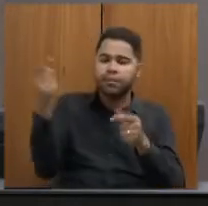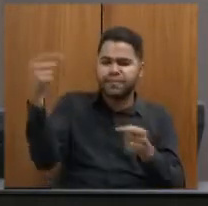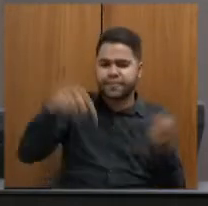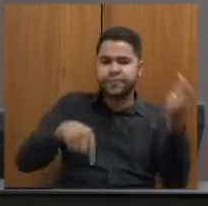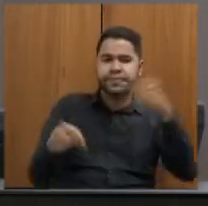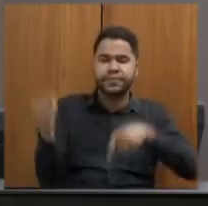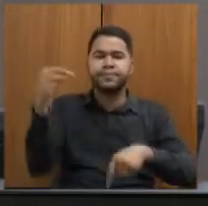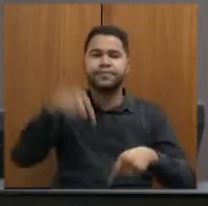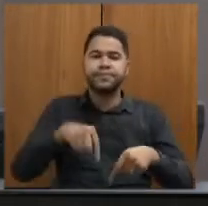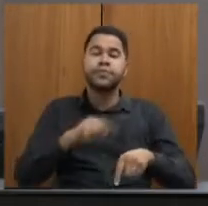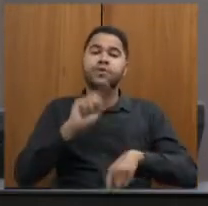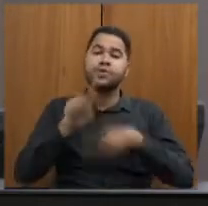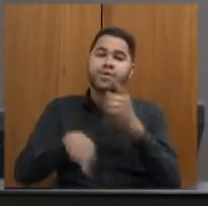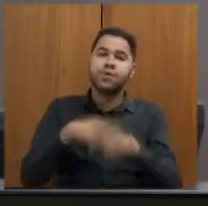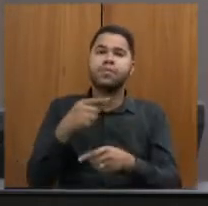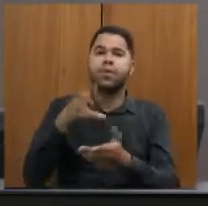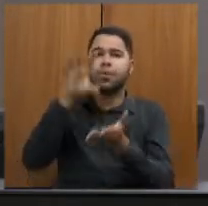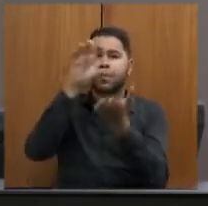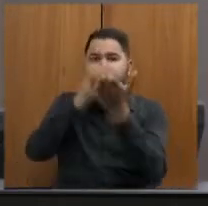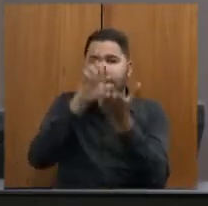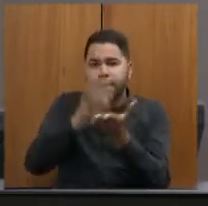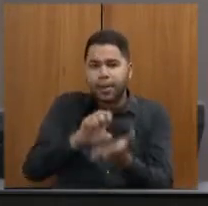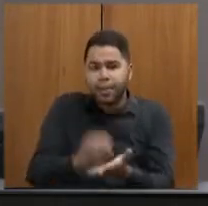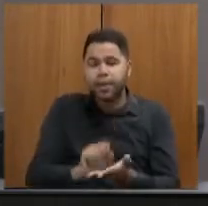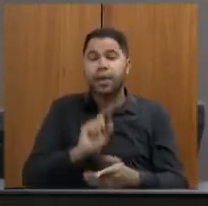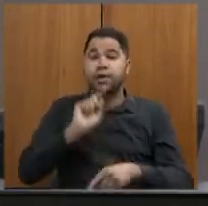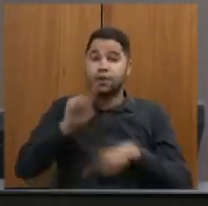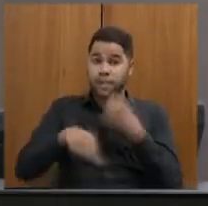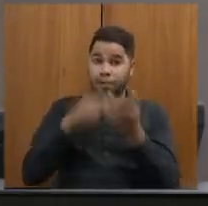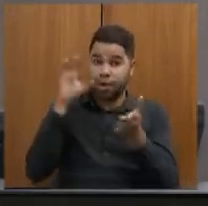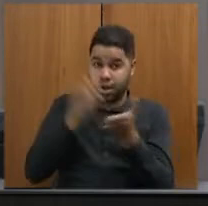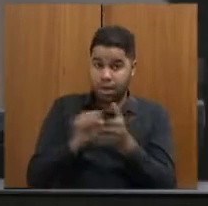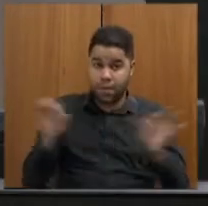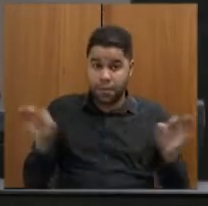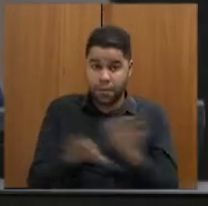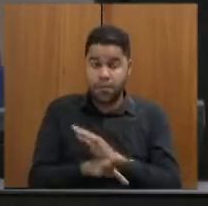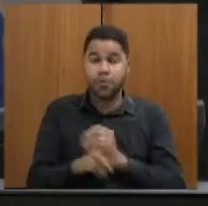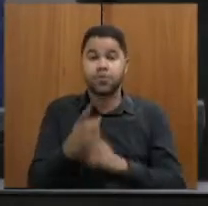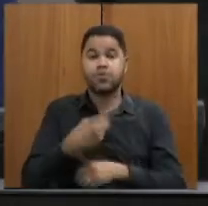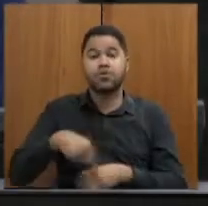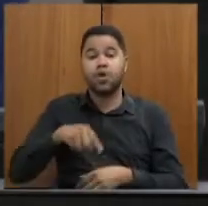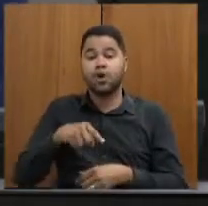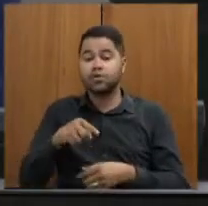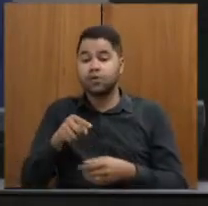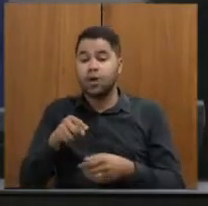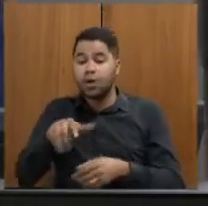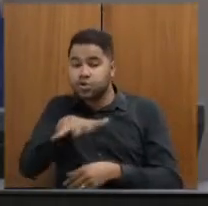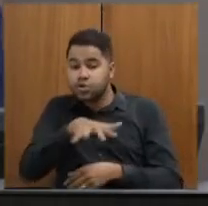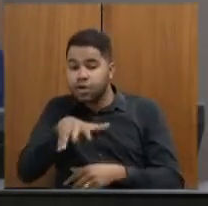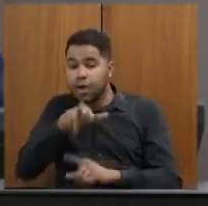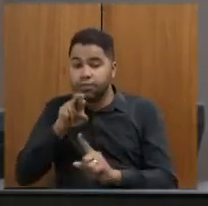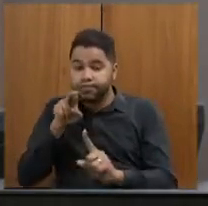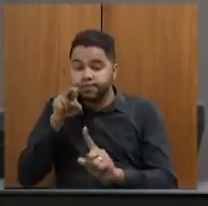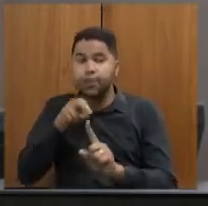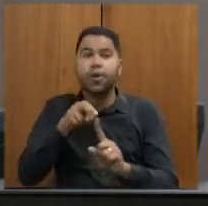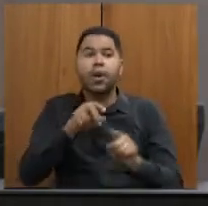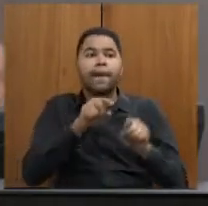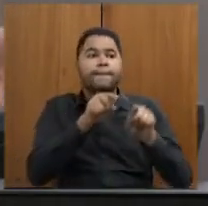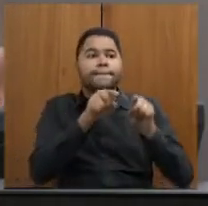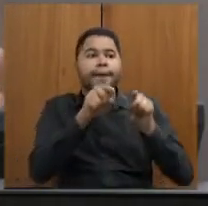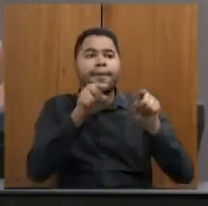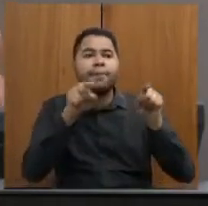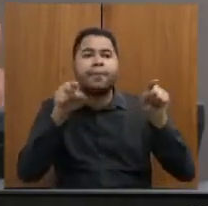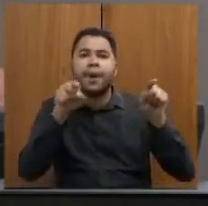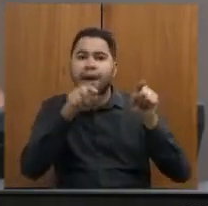aqueles que são posseiros depois nós fazemos um cadastro depois do cadastro nós temos que fazer o georreferenciamento referenciamento de Todas